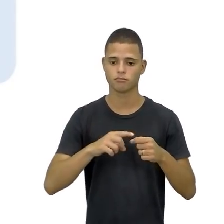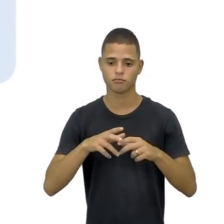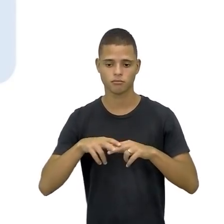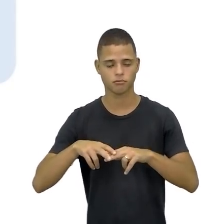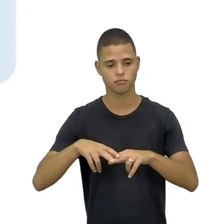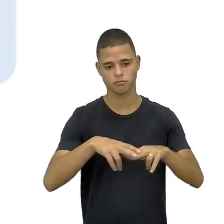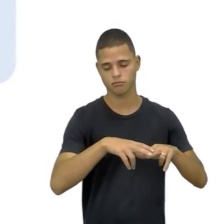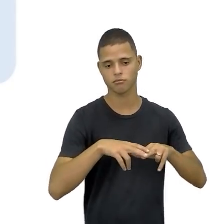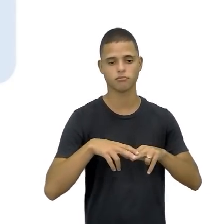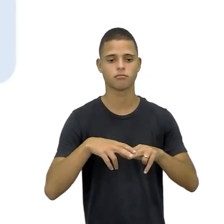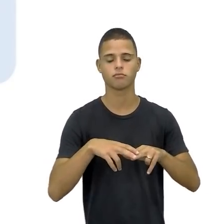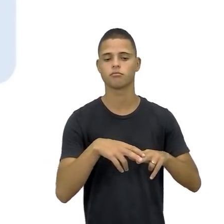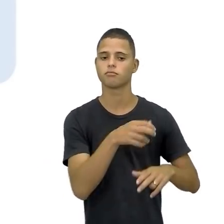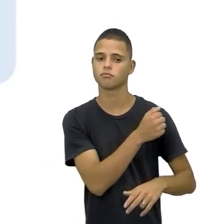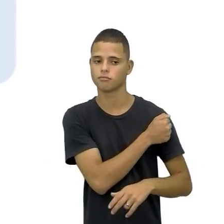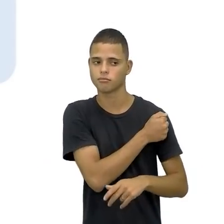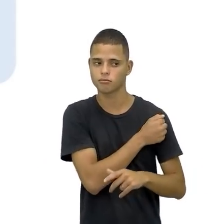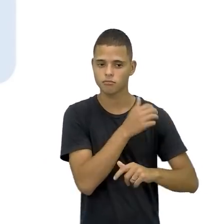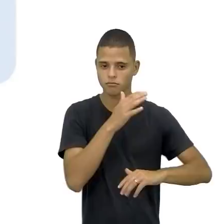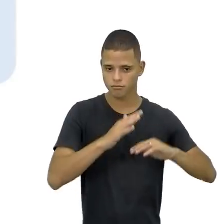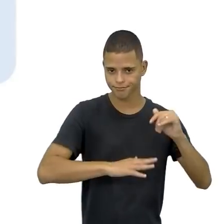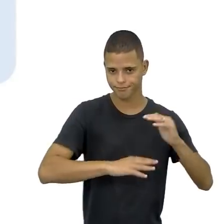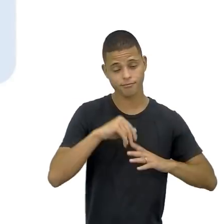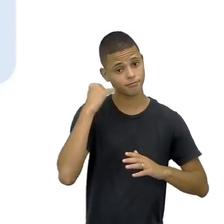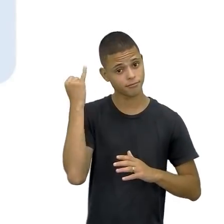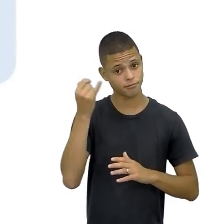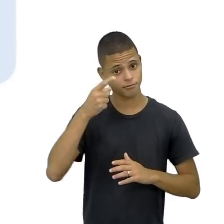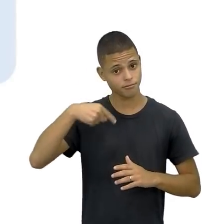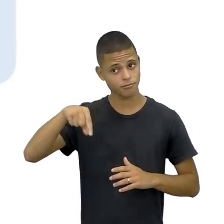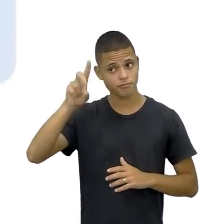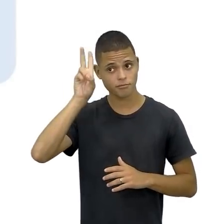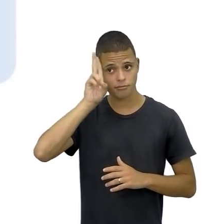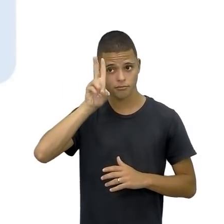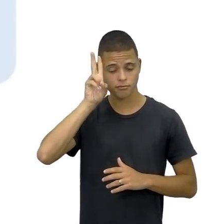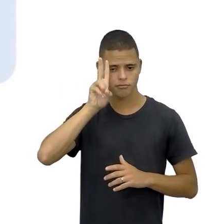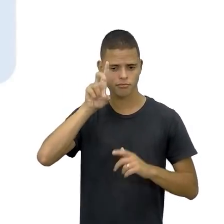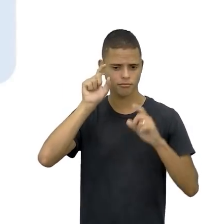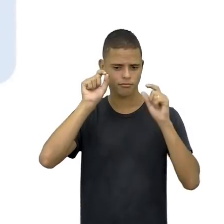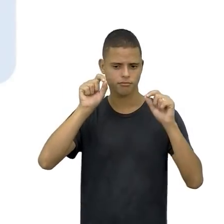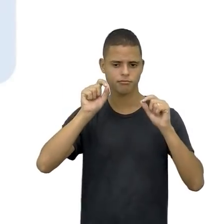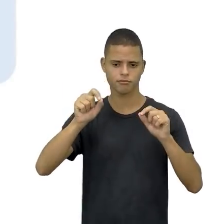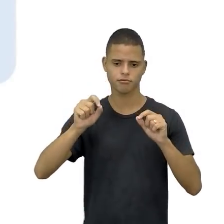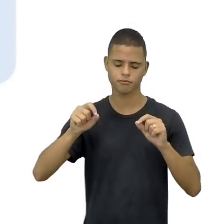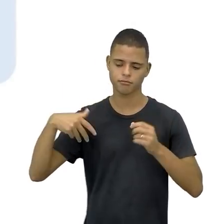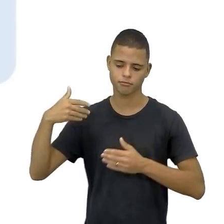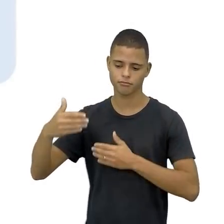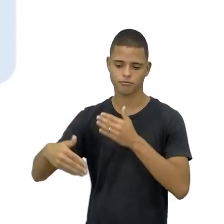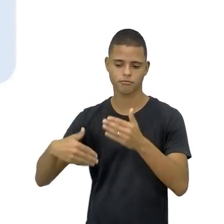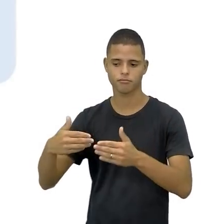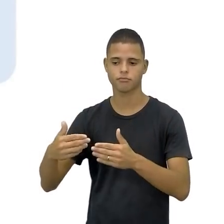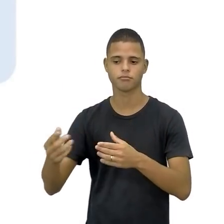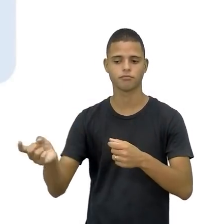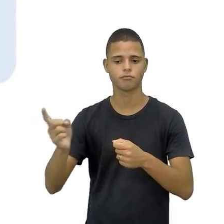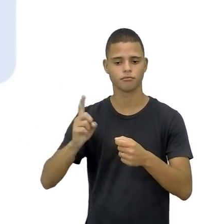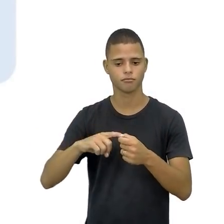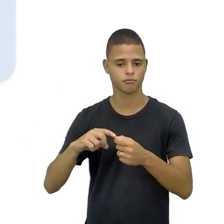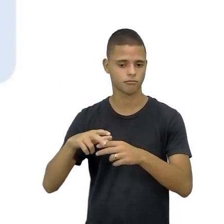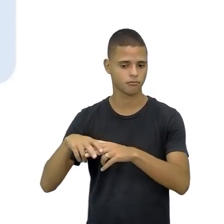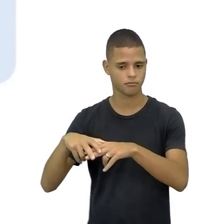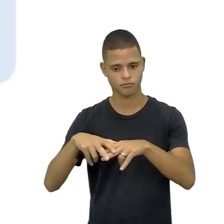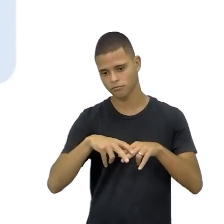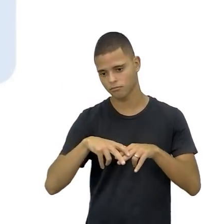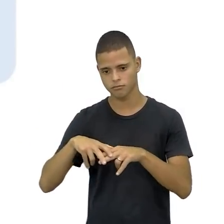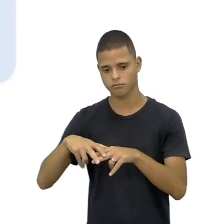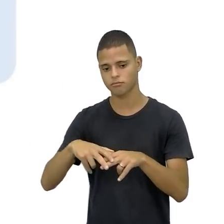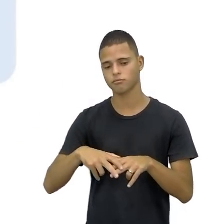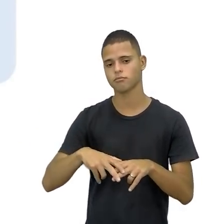por habilidade. Vale destacar que esse processo de retomada ele também já foi pautado em práticas de nivelamento